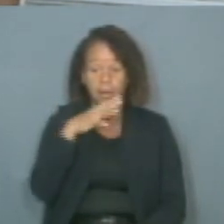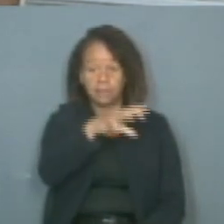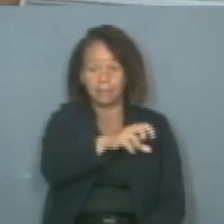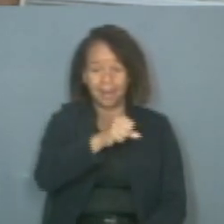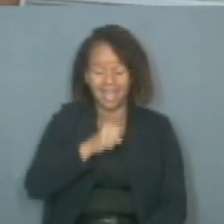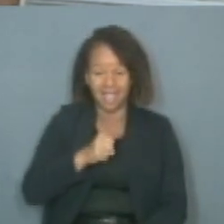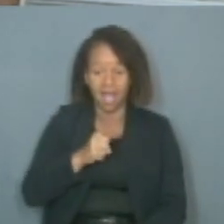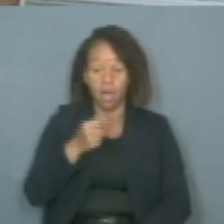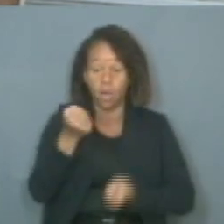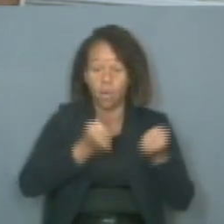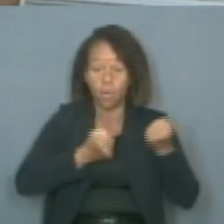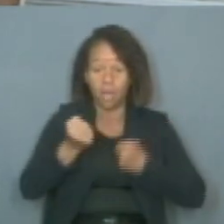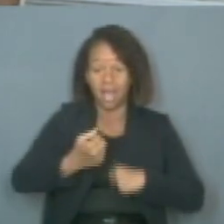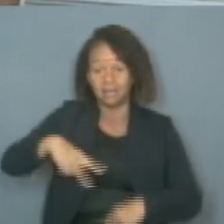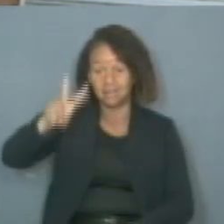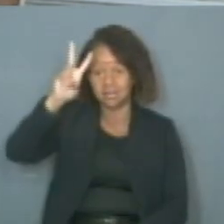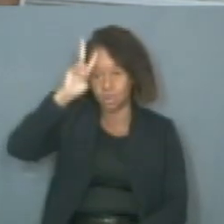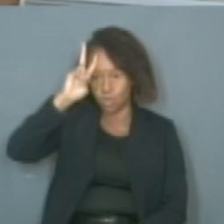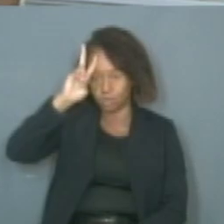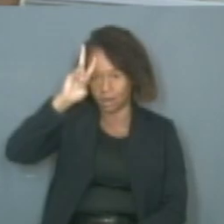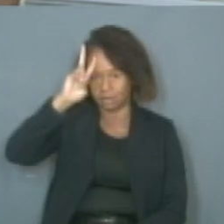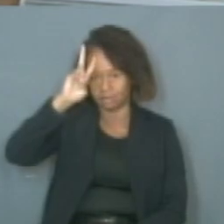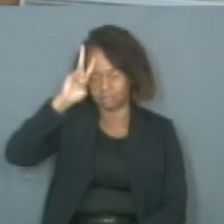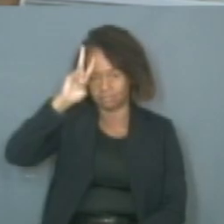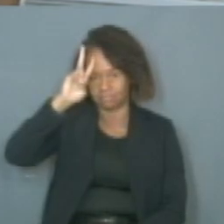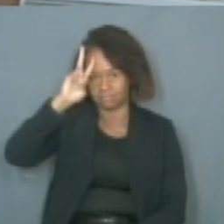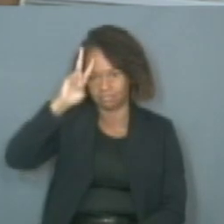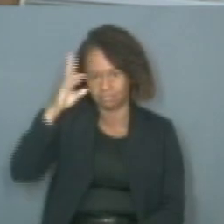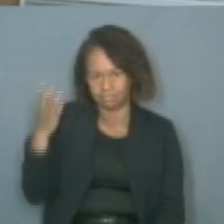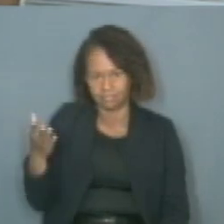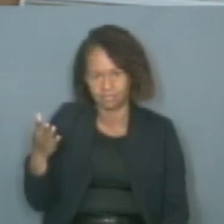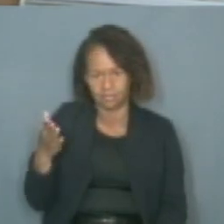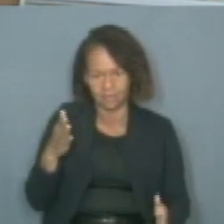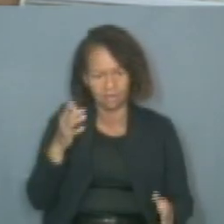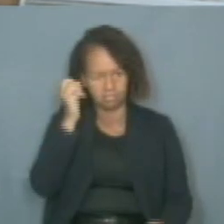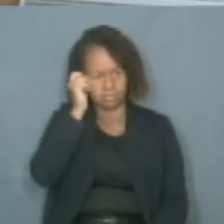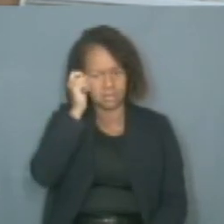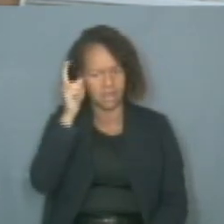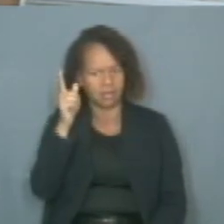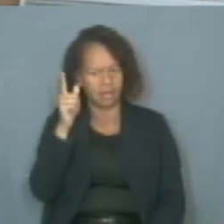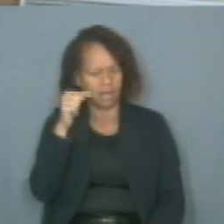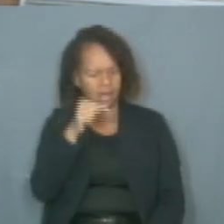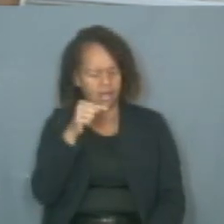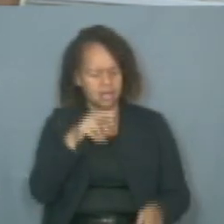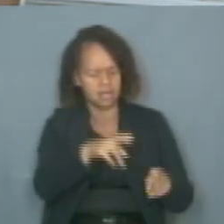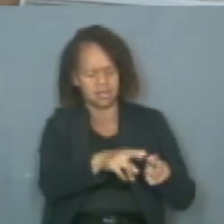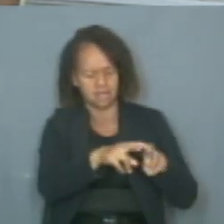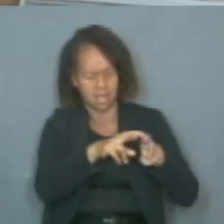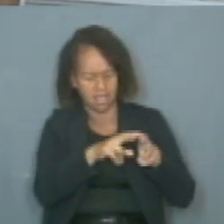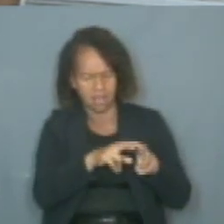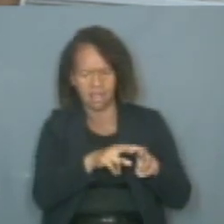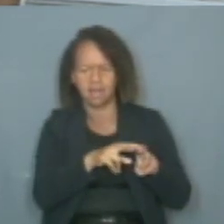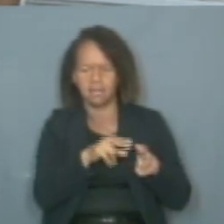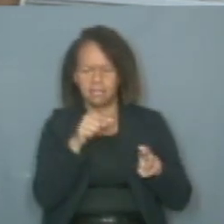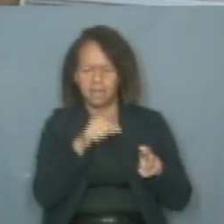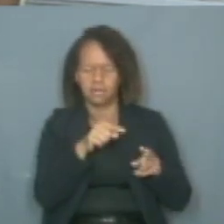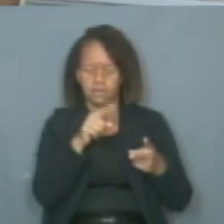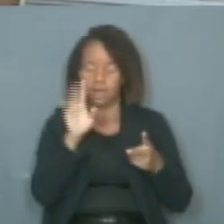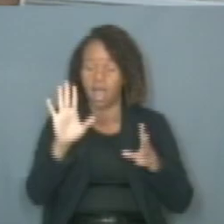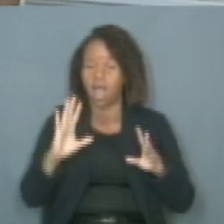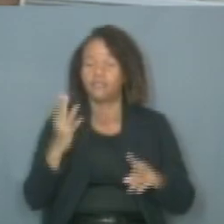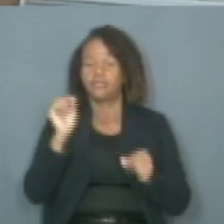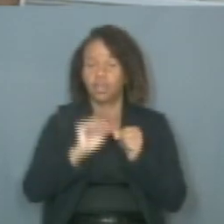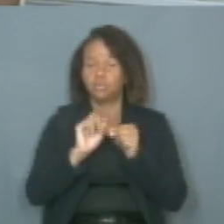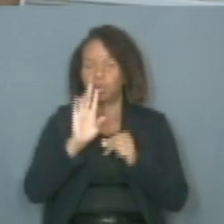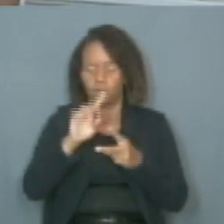recolher o veículo na segunda-feira. Essa ideia e esse requerimento, ele se deu por duas